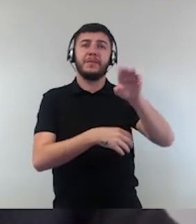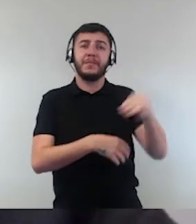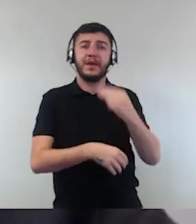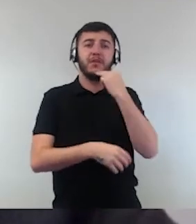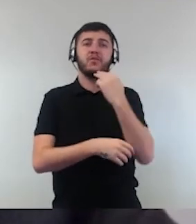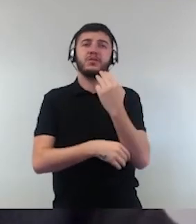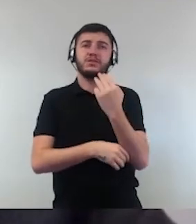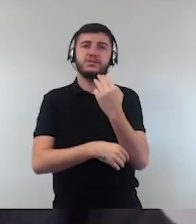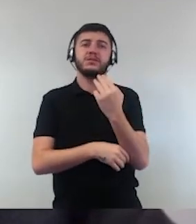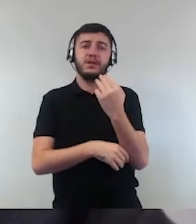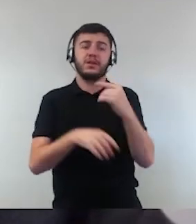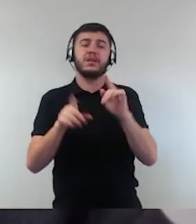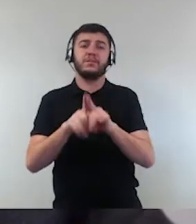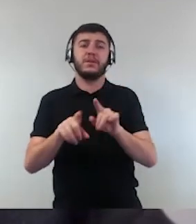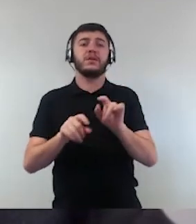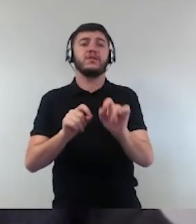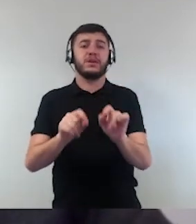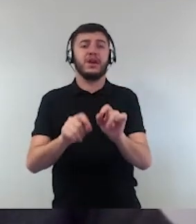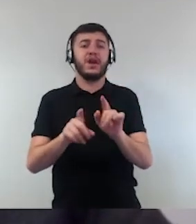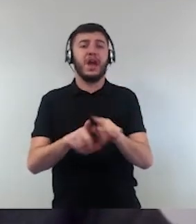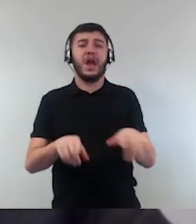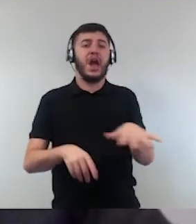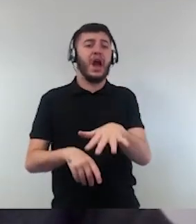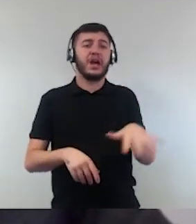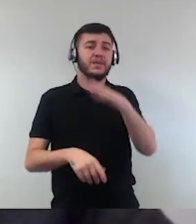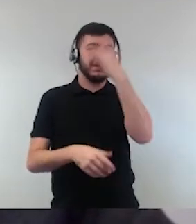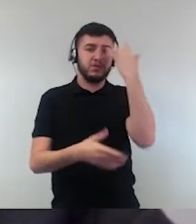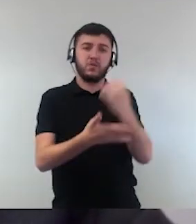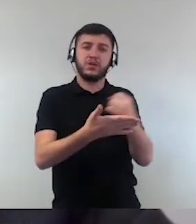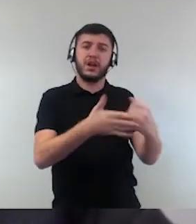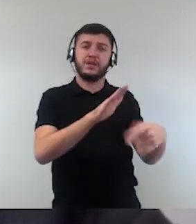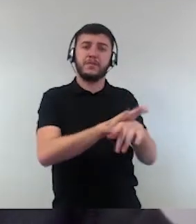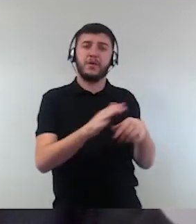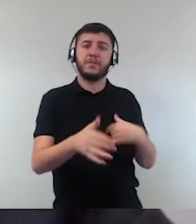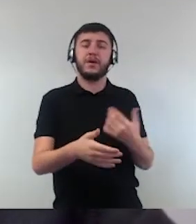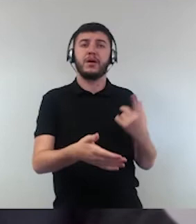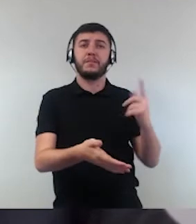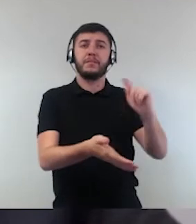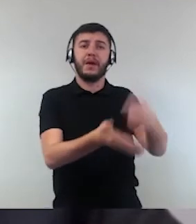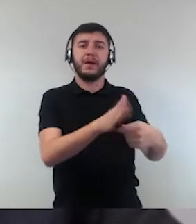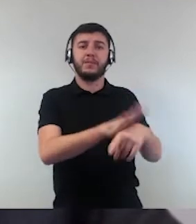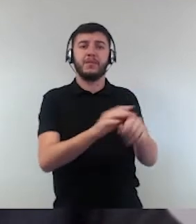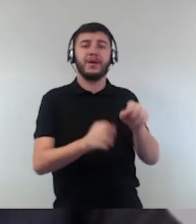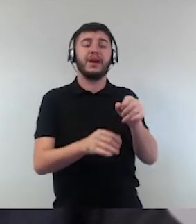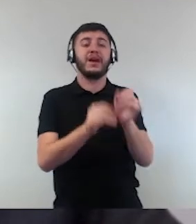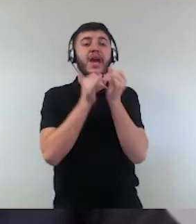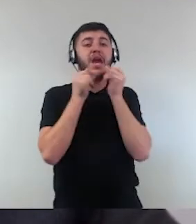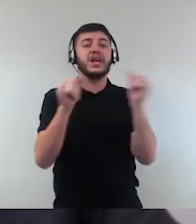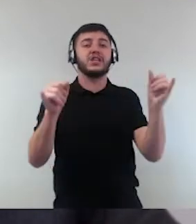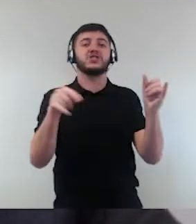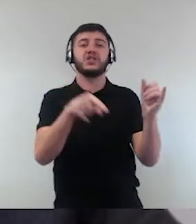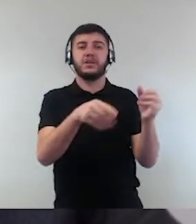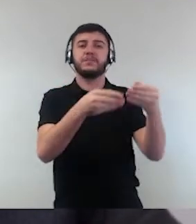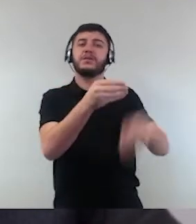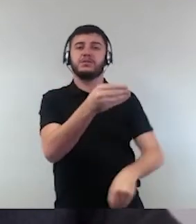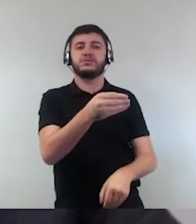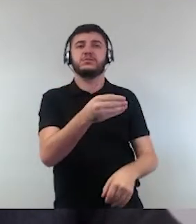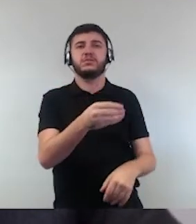de mercado, geradores e várias pessoas que tiveram contrato com aquelas comercializadoras. E